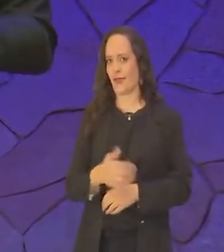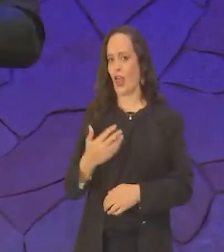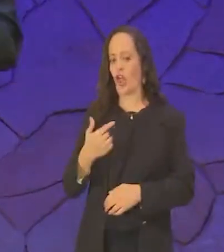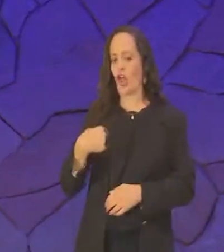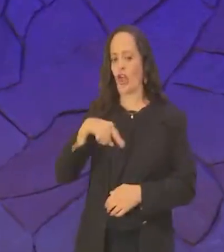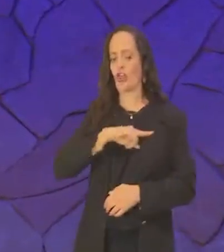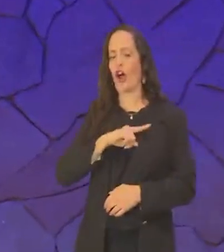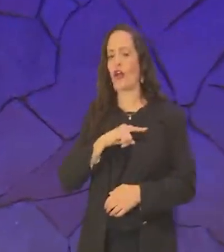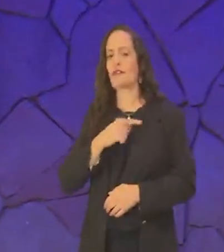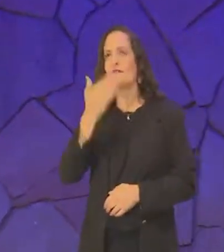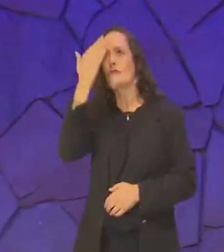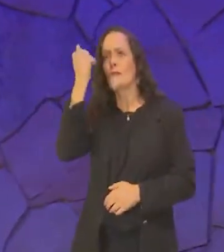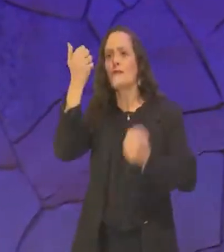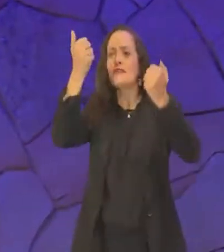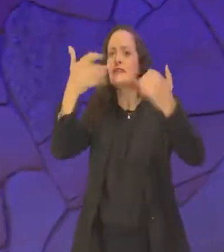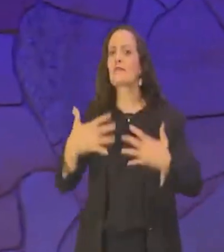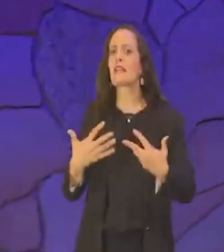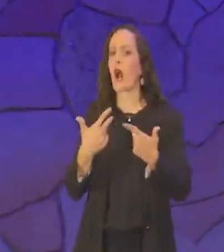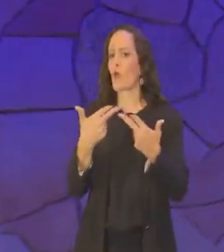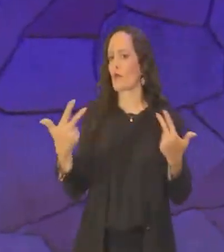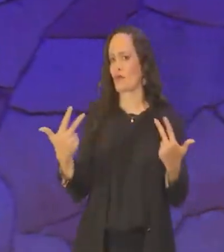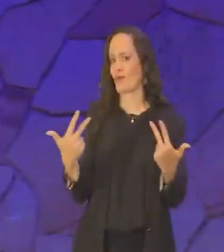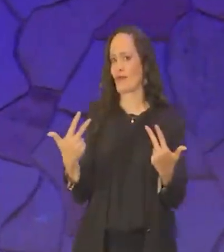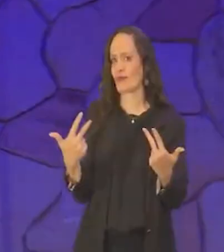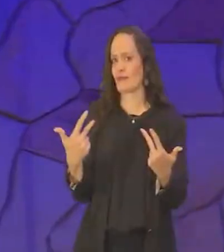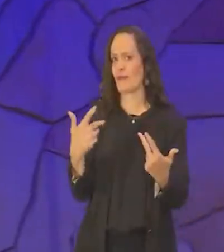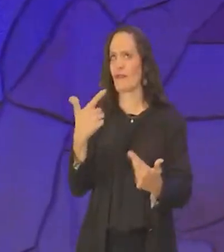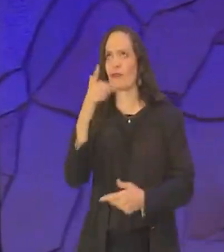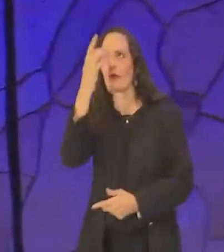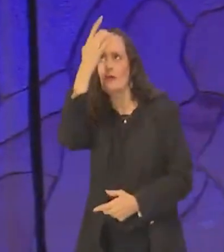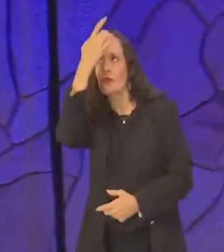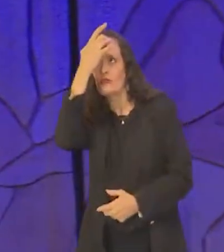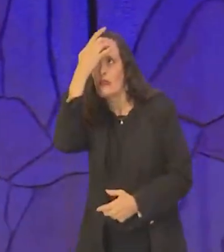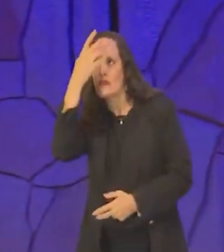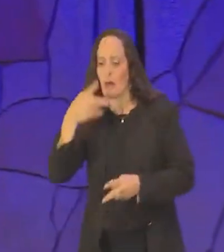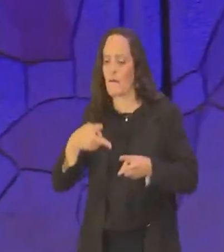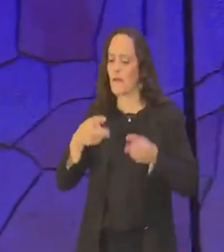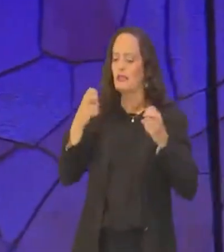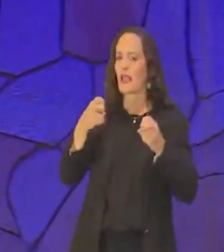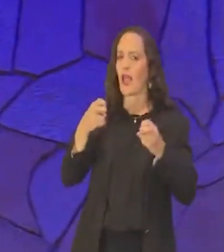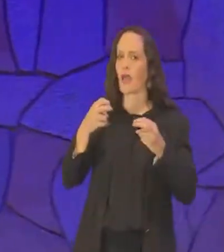explicar humanamente, nós não conseguimos ter consciência, nós não percebemos.